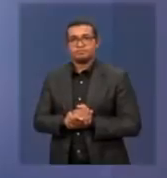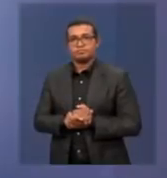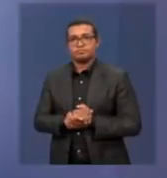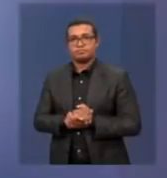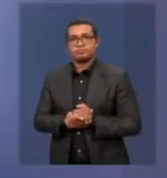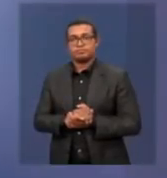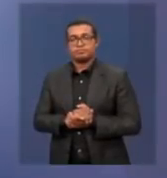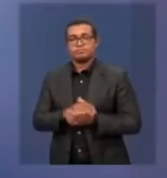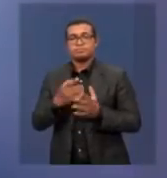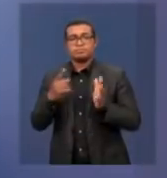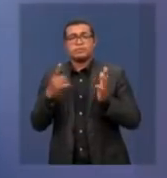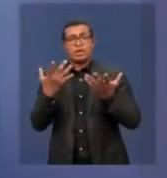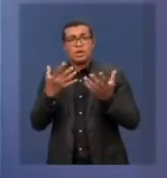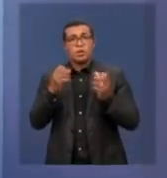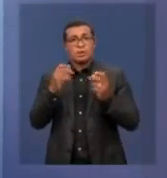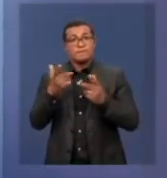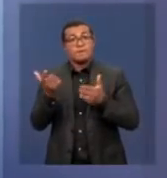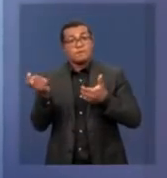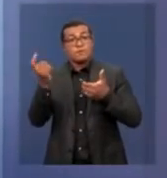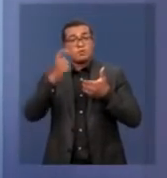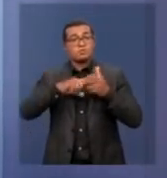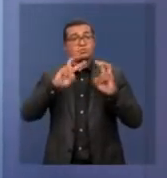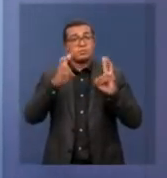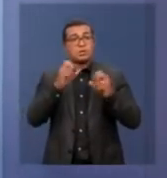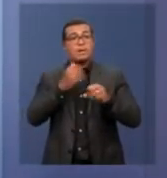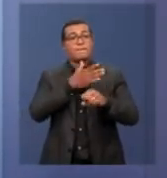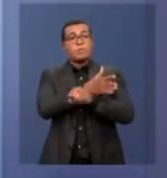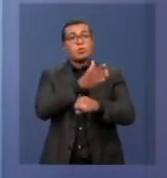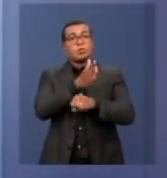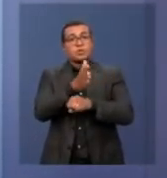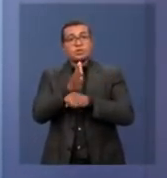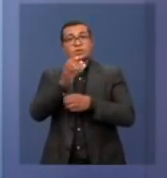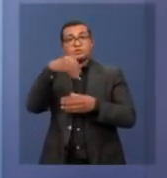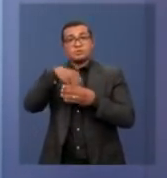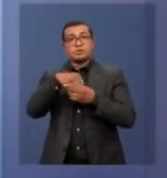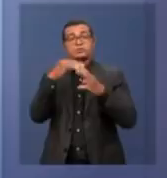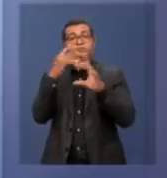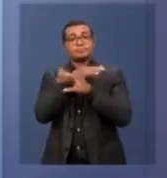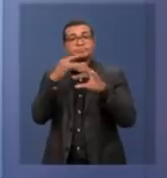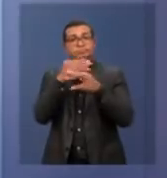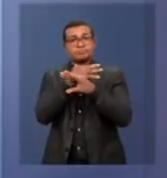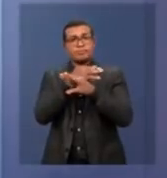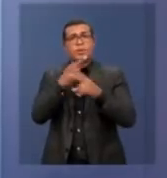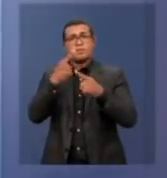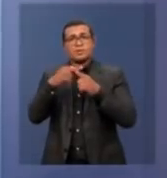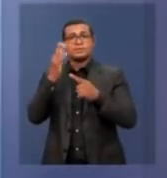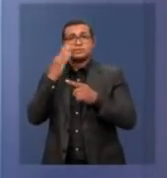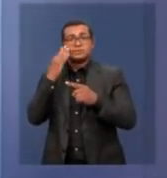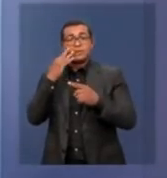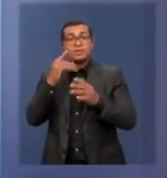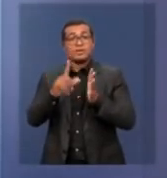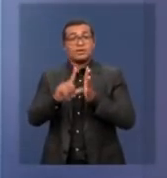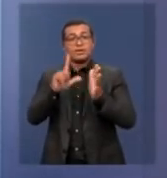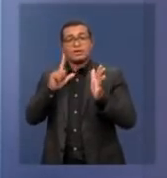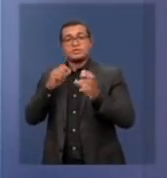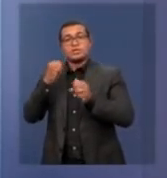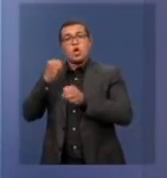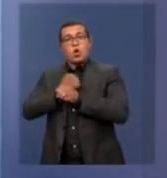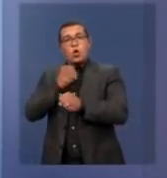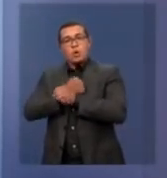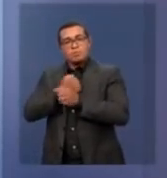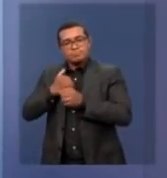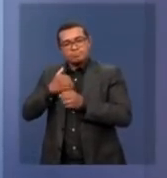retomar o programa de mobilidade metropolitana porque compreendemos que as obras que ficarão paralisadas ou que não foram